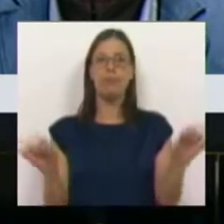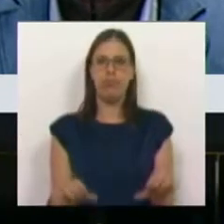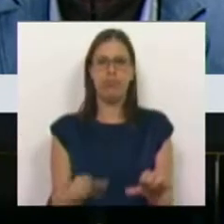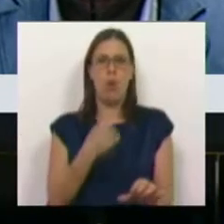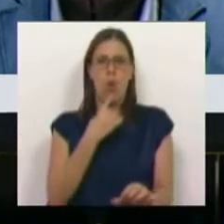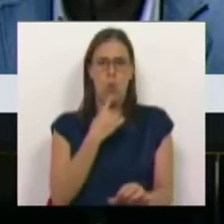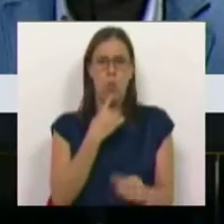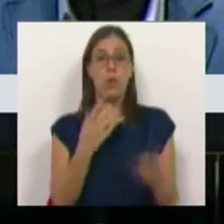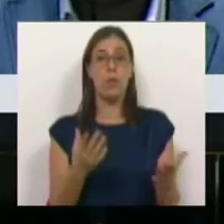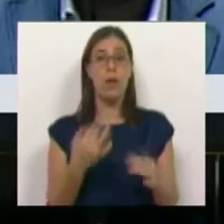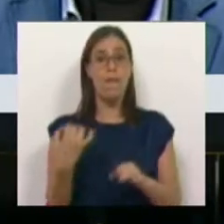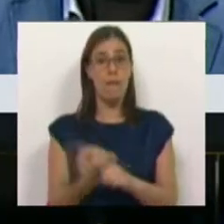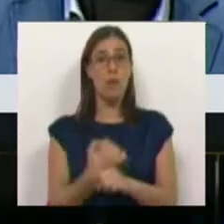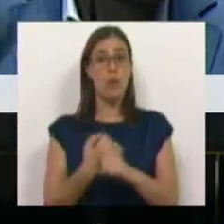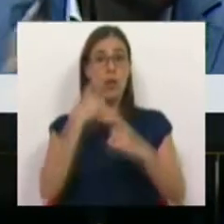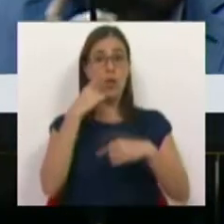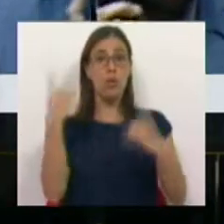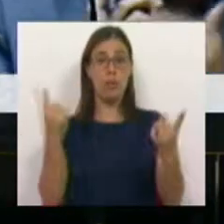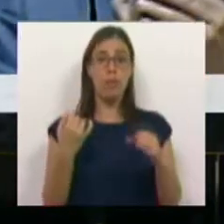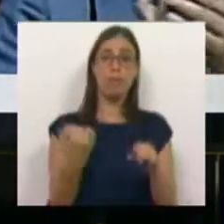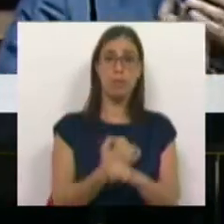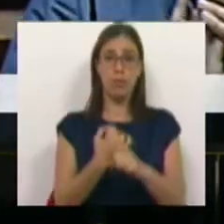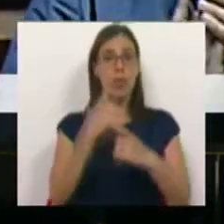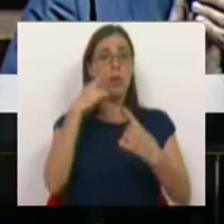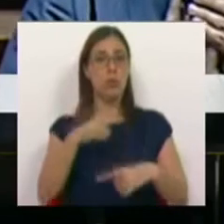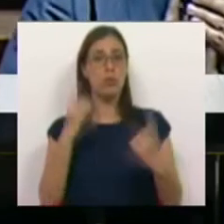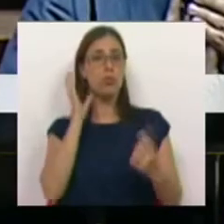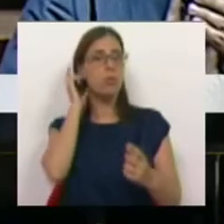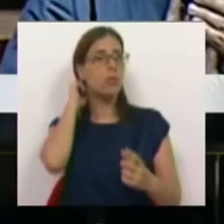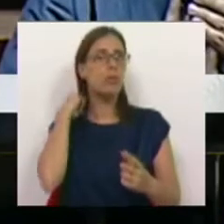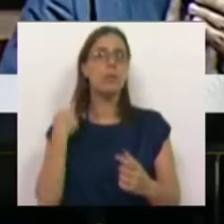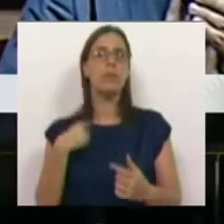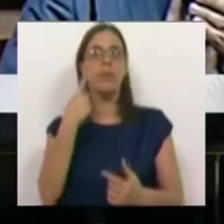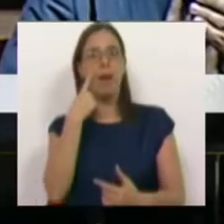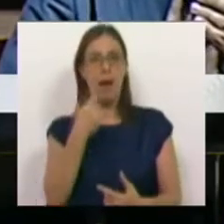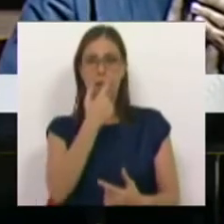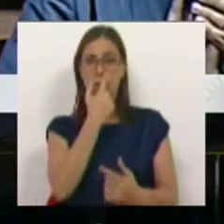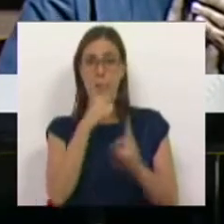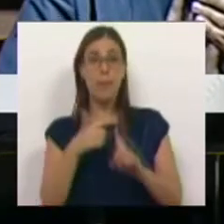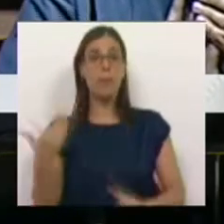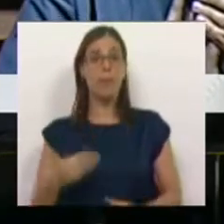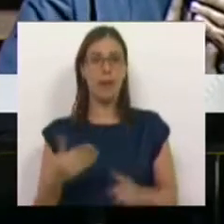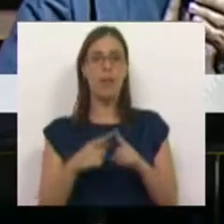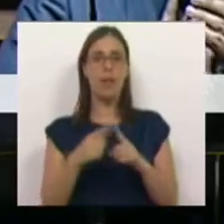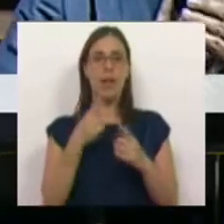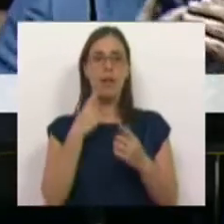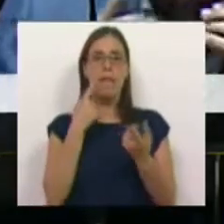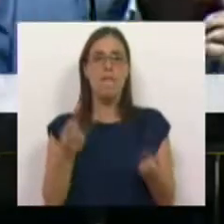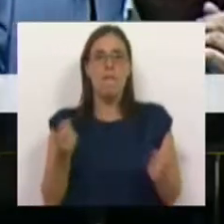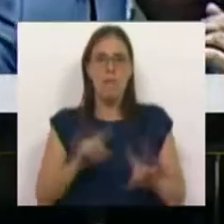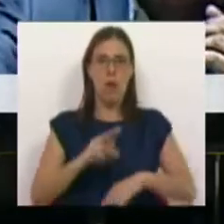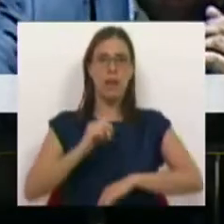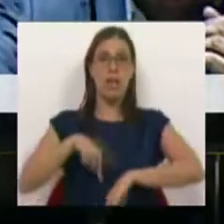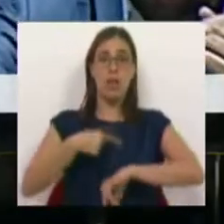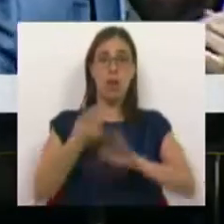muito quando os funcionários públicos, aos funcionários públicos, foi reconhecido o direito da reposição das